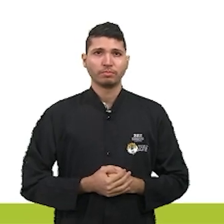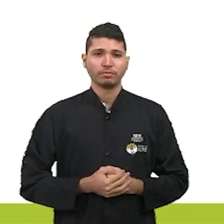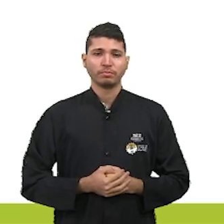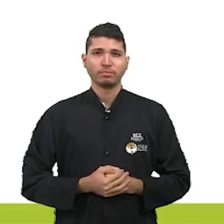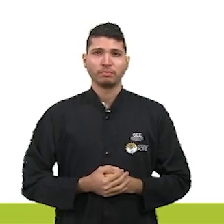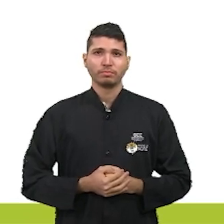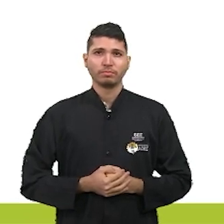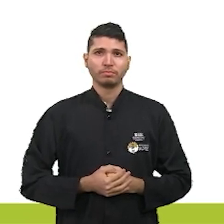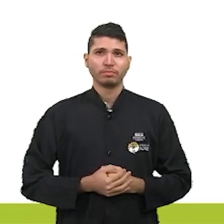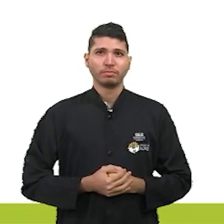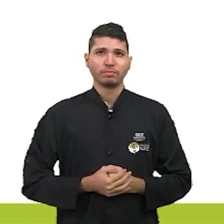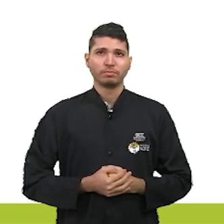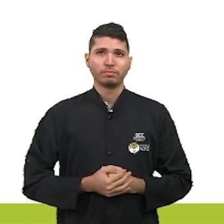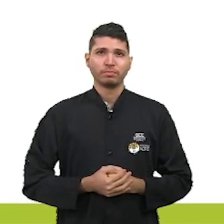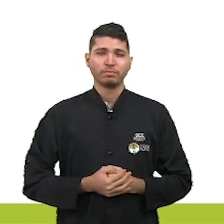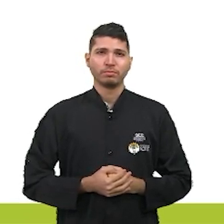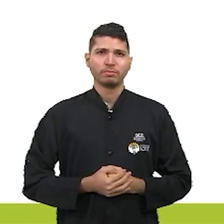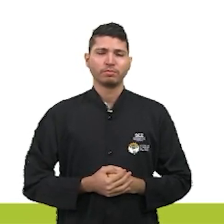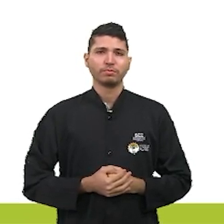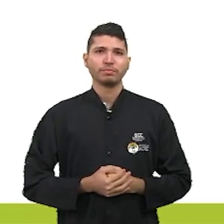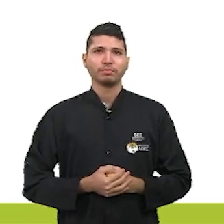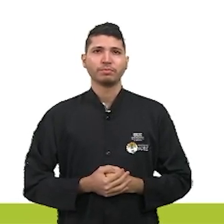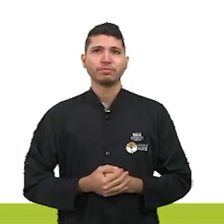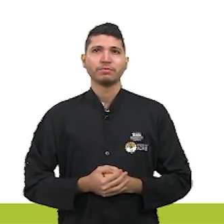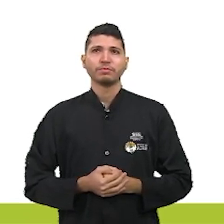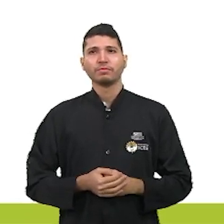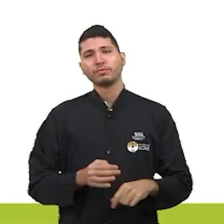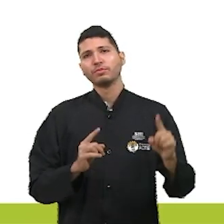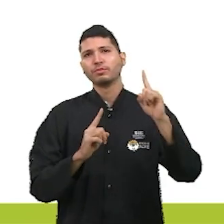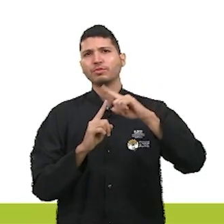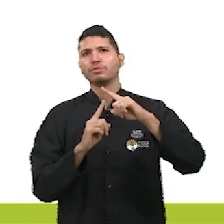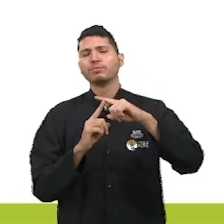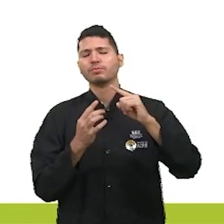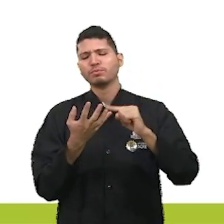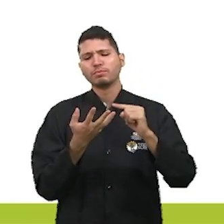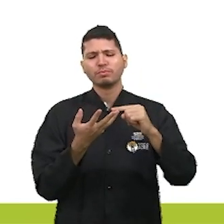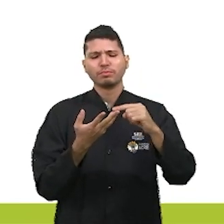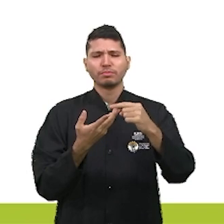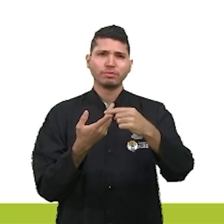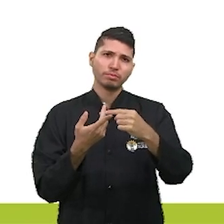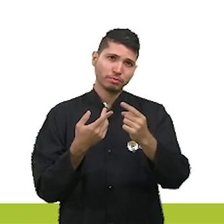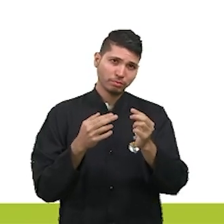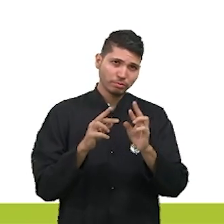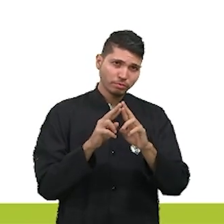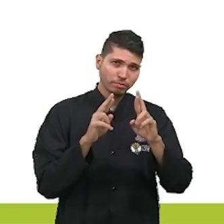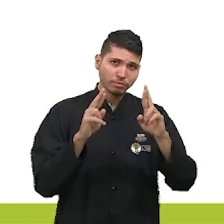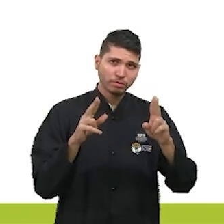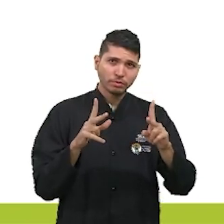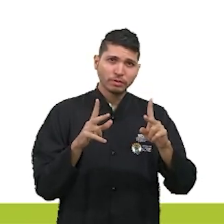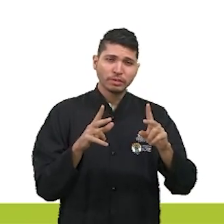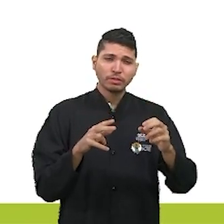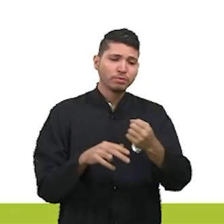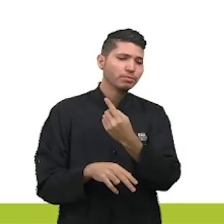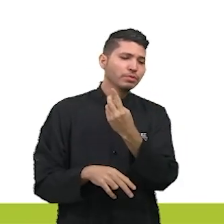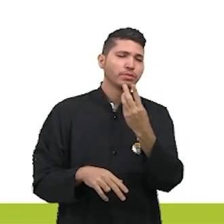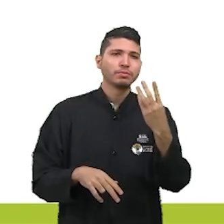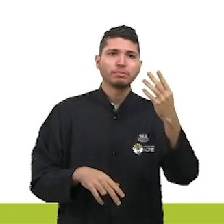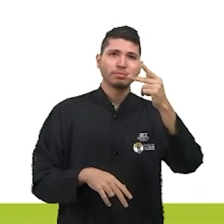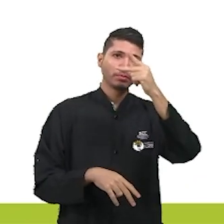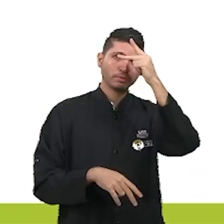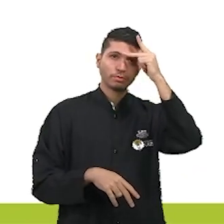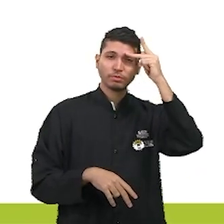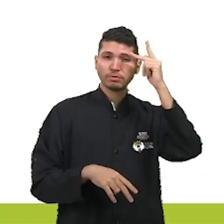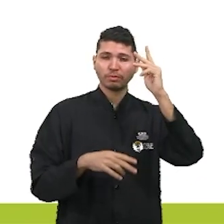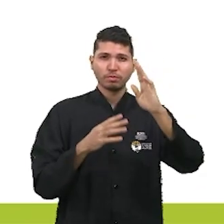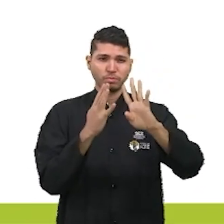O problema é o seguinte: de quantos modos diferentes N pessoas podem ser colocadas em fila?